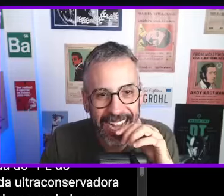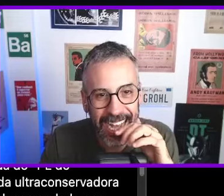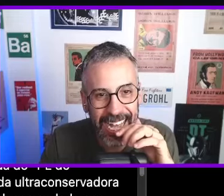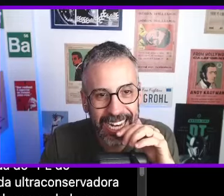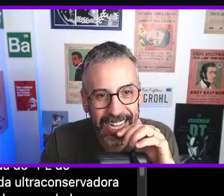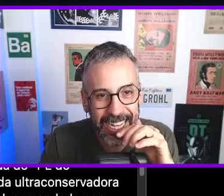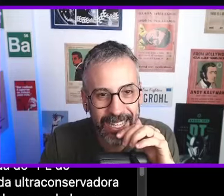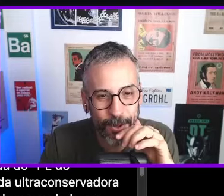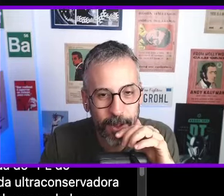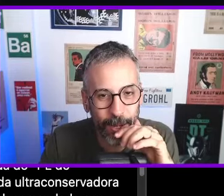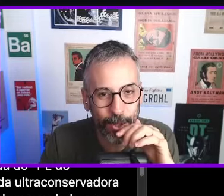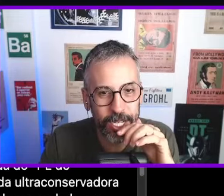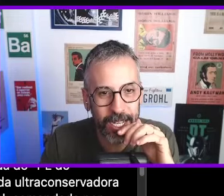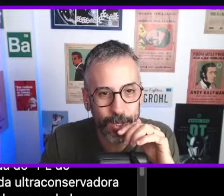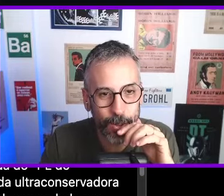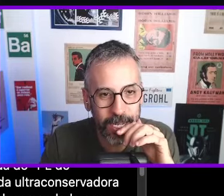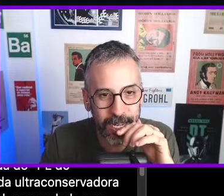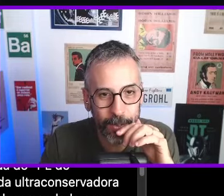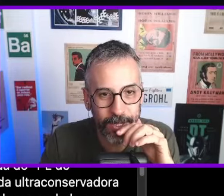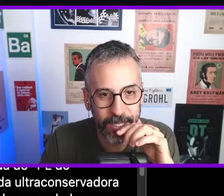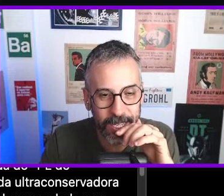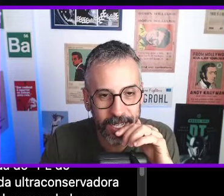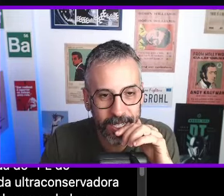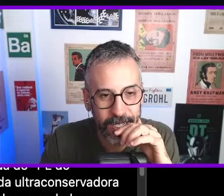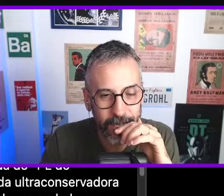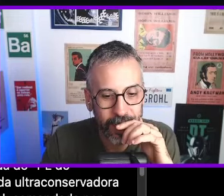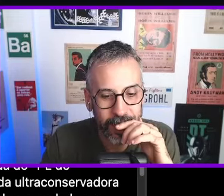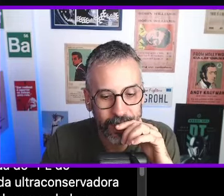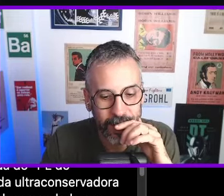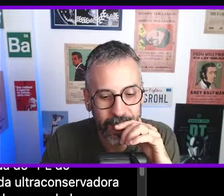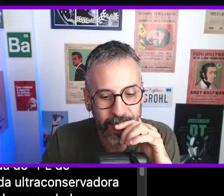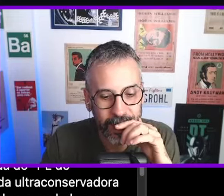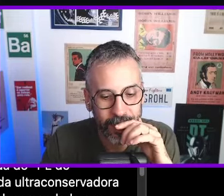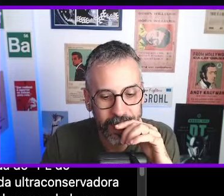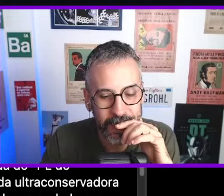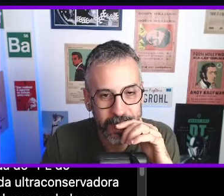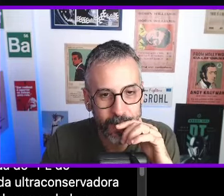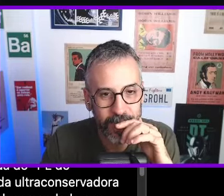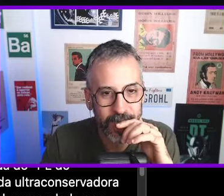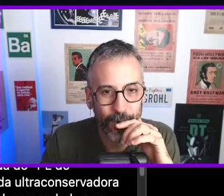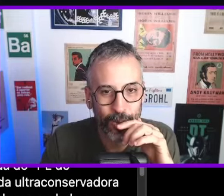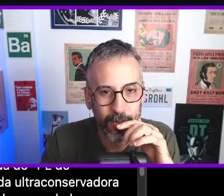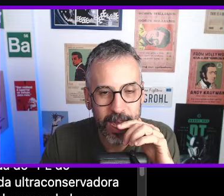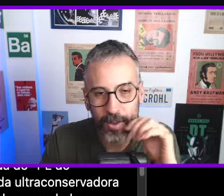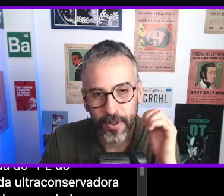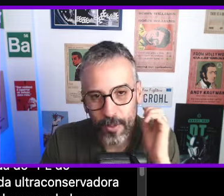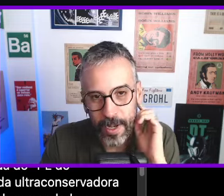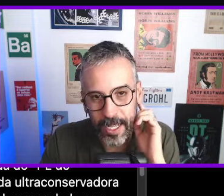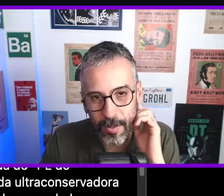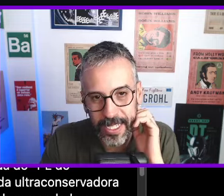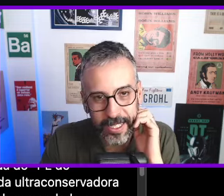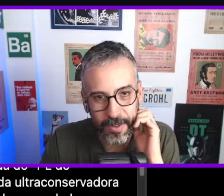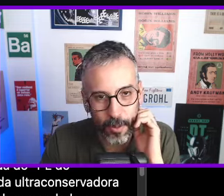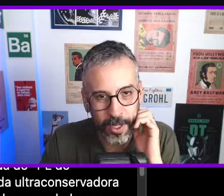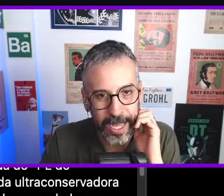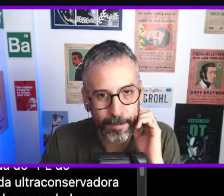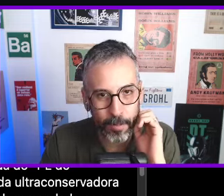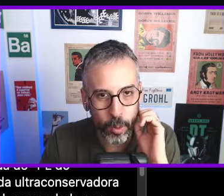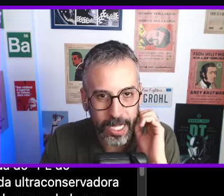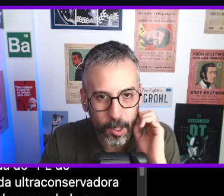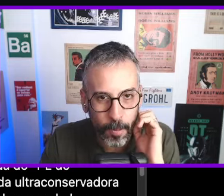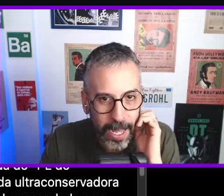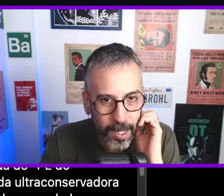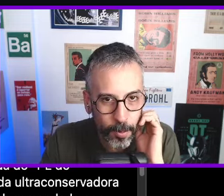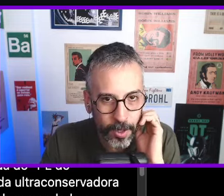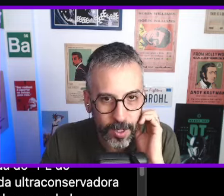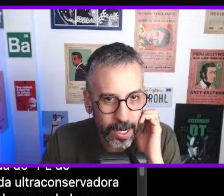Olha a cara do maluco de azul ali na ponta esquerda, em relação à tela aqui, lá em cima. Aí o do meio filmando, mas ele tá filmando